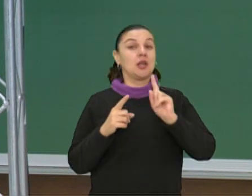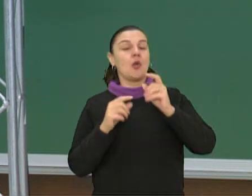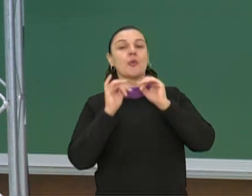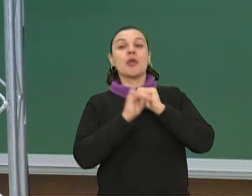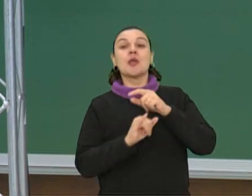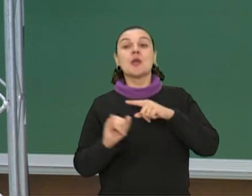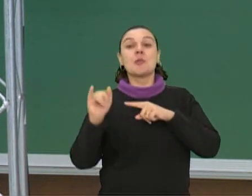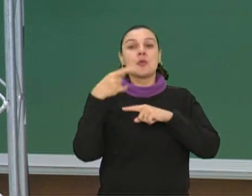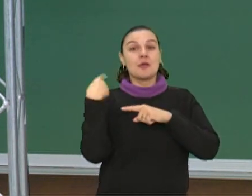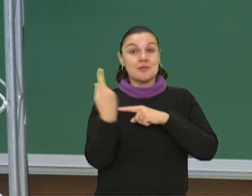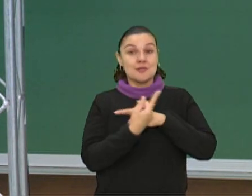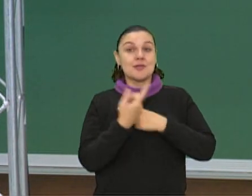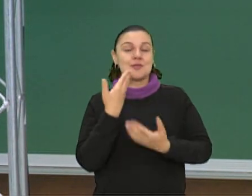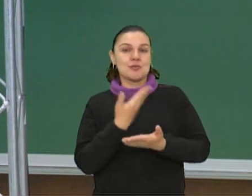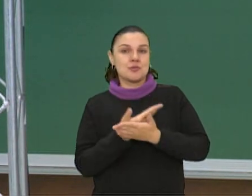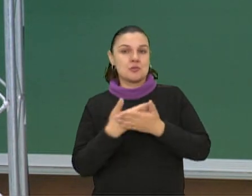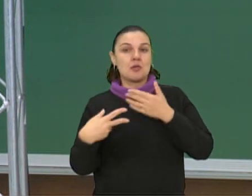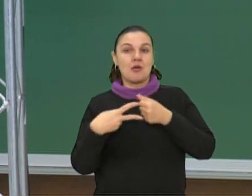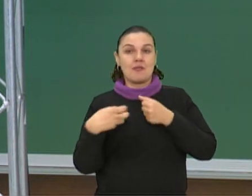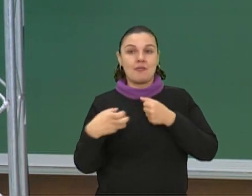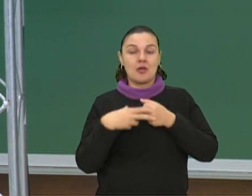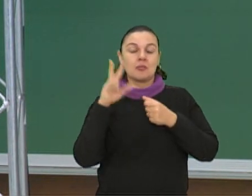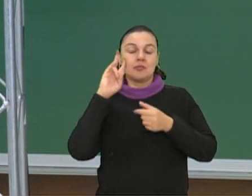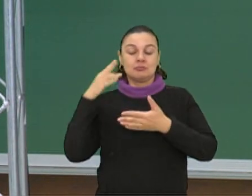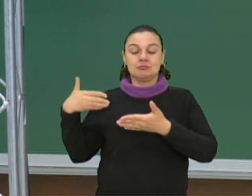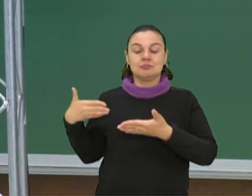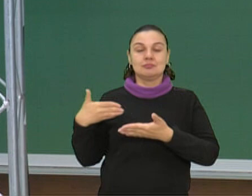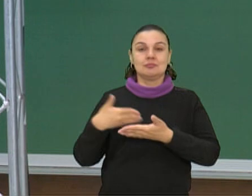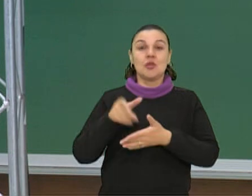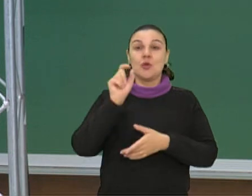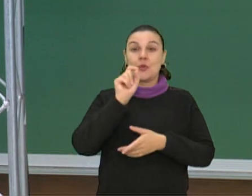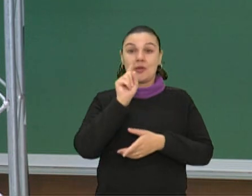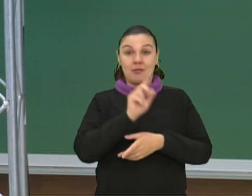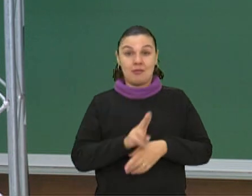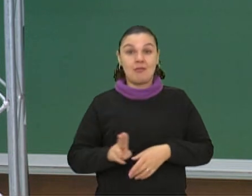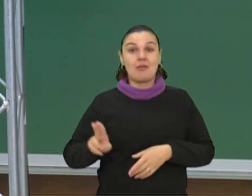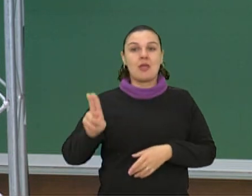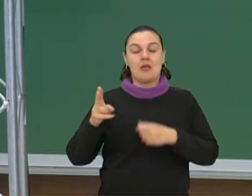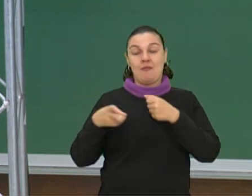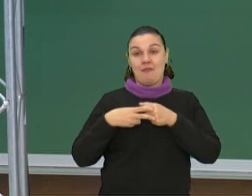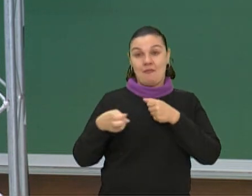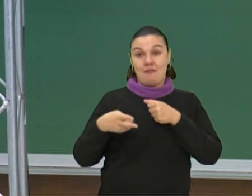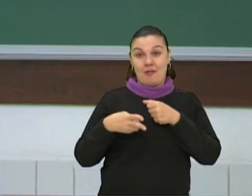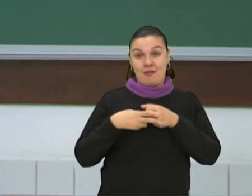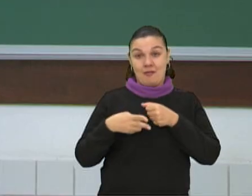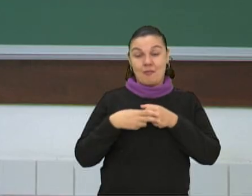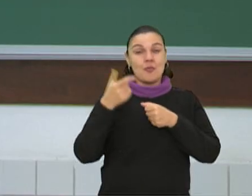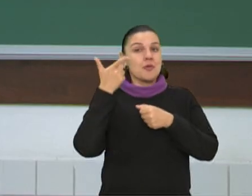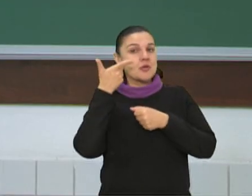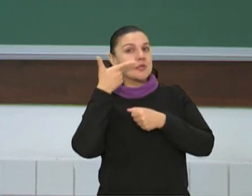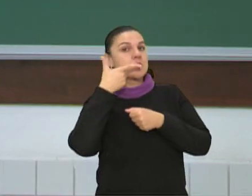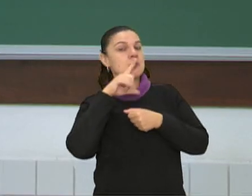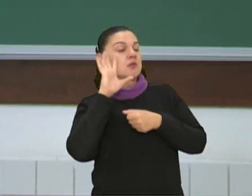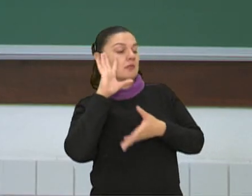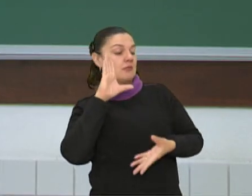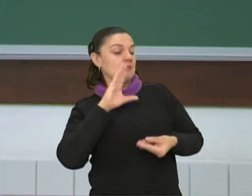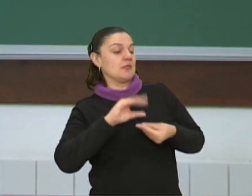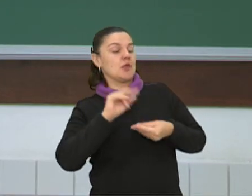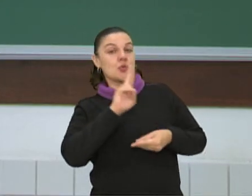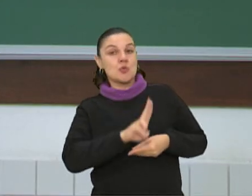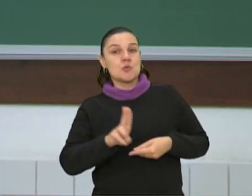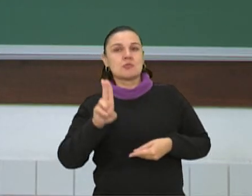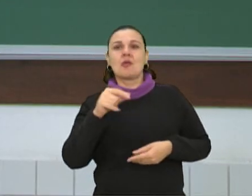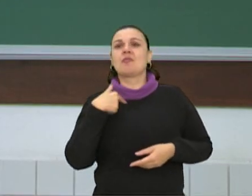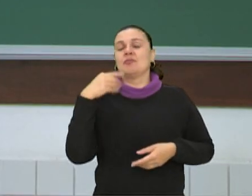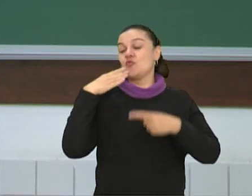nós estudarmos verbos, retomarmos o que são os verbos, para que nós possamos utilizar na